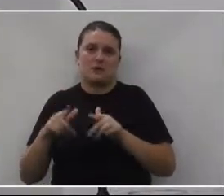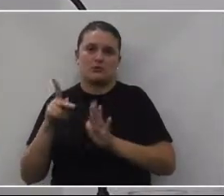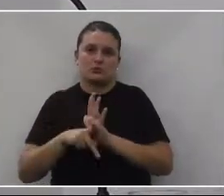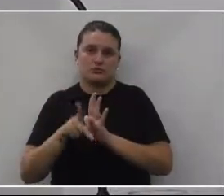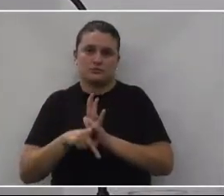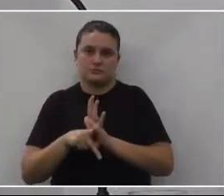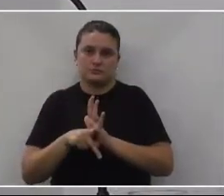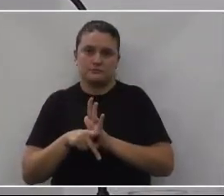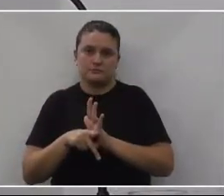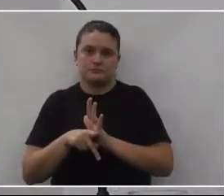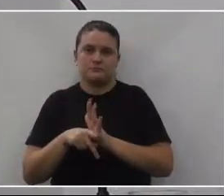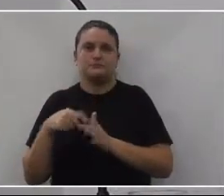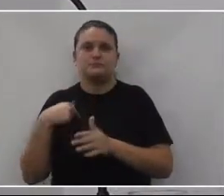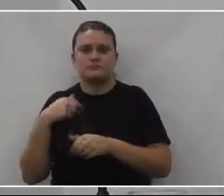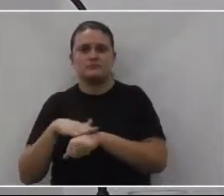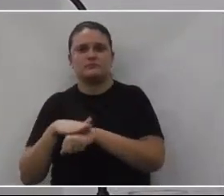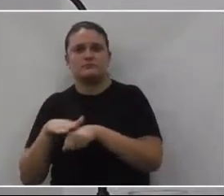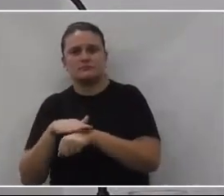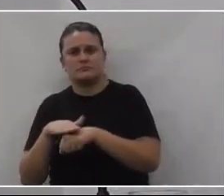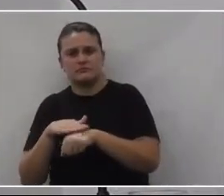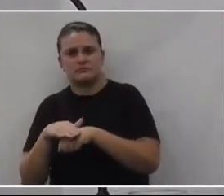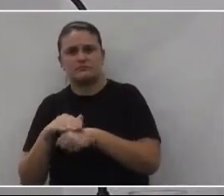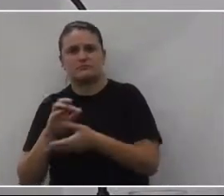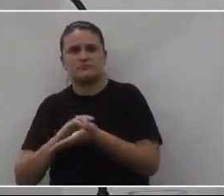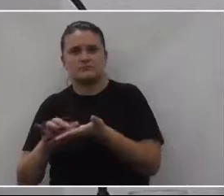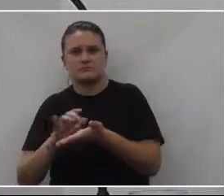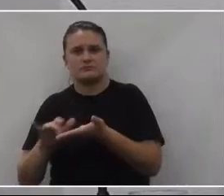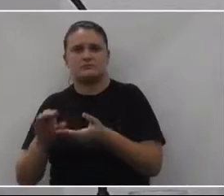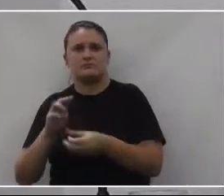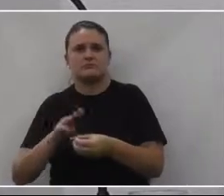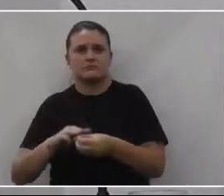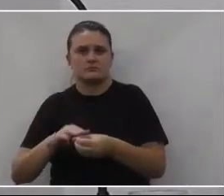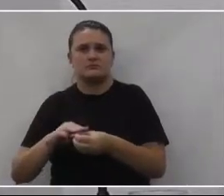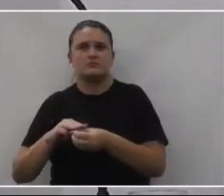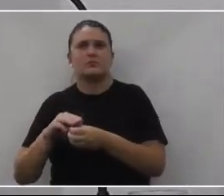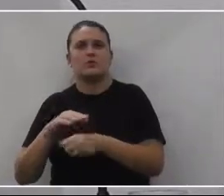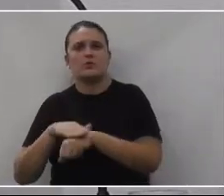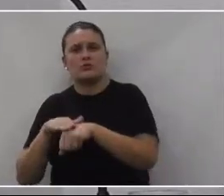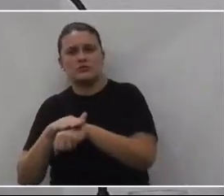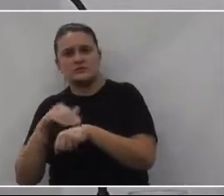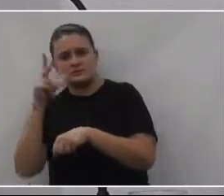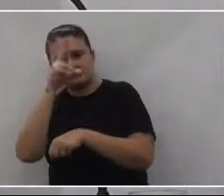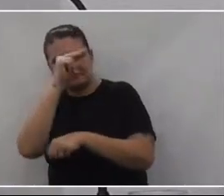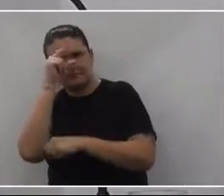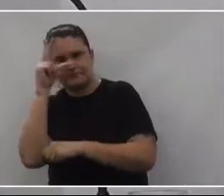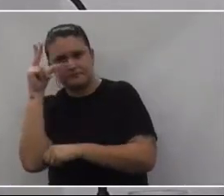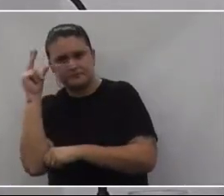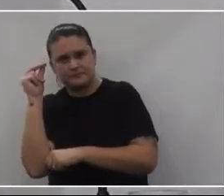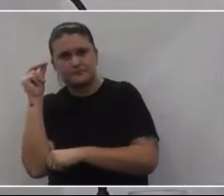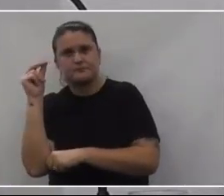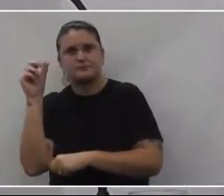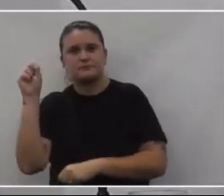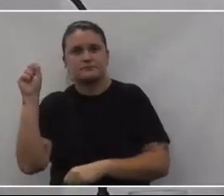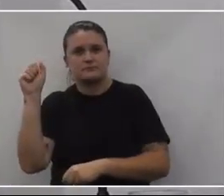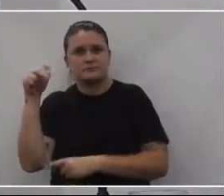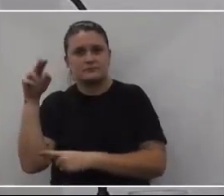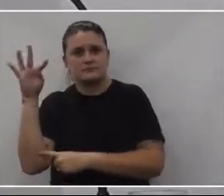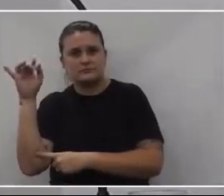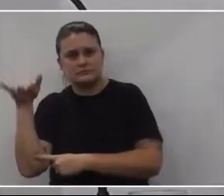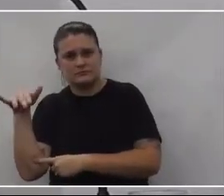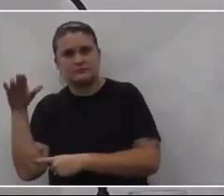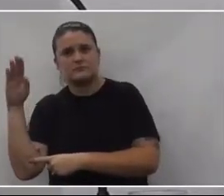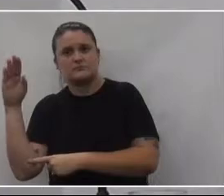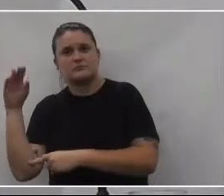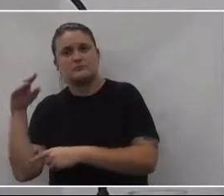projeto. Conversei também com o secretário de Educação Municipal, com o prefeito de União da Vitória, Santinho, Bachir,